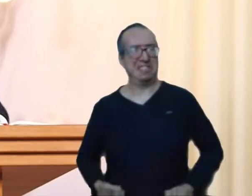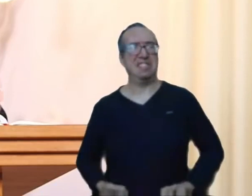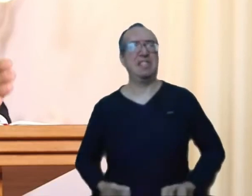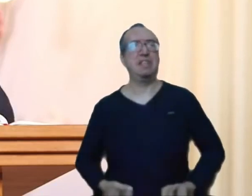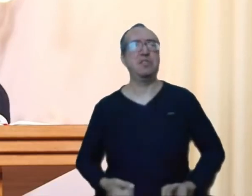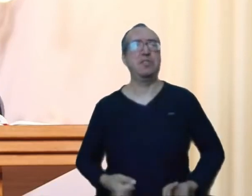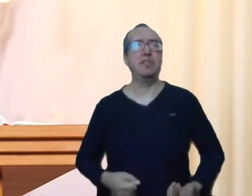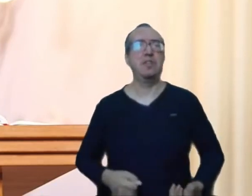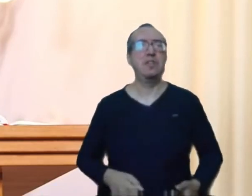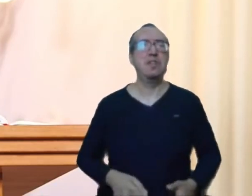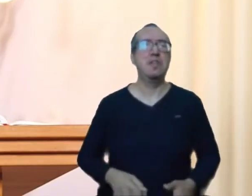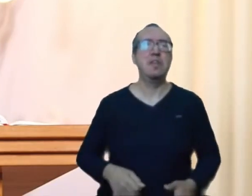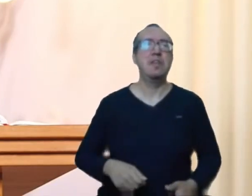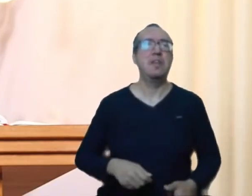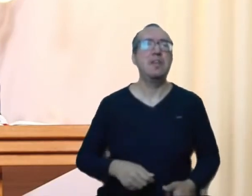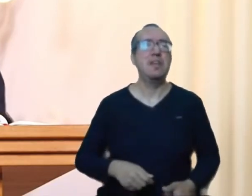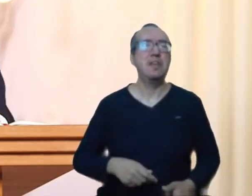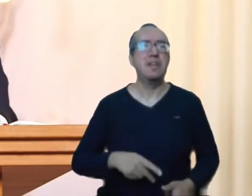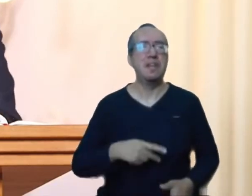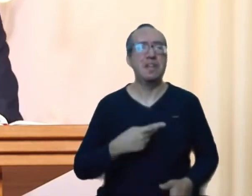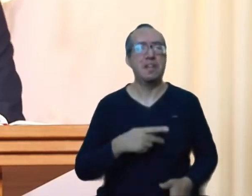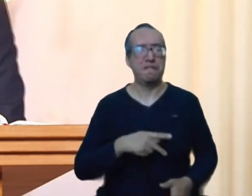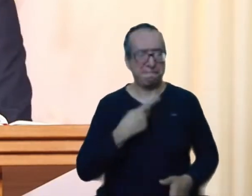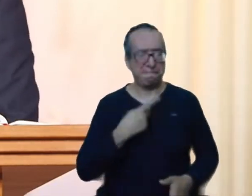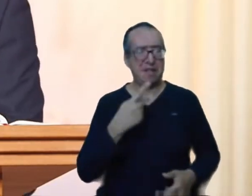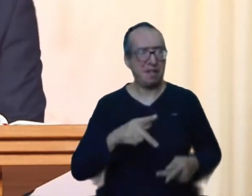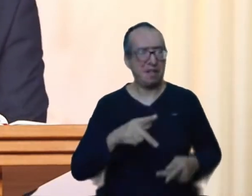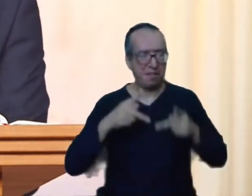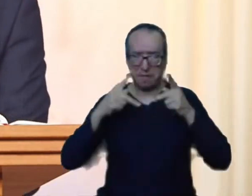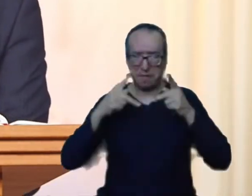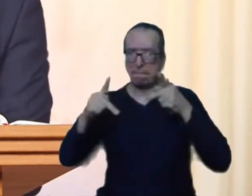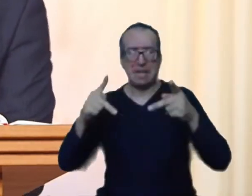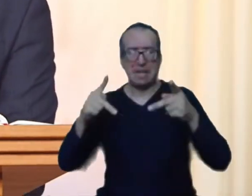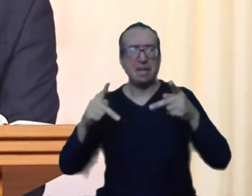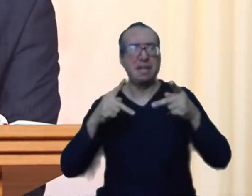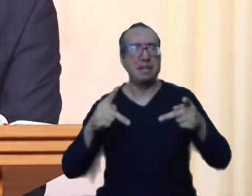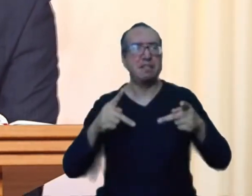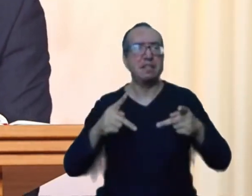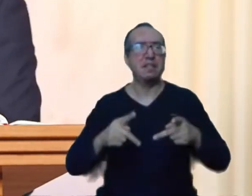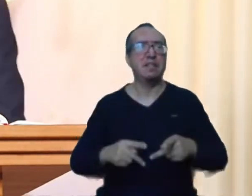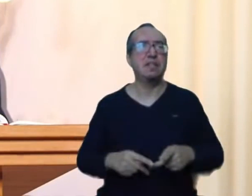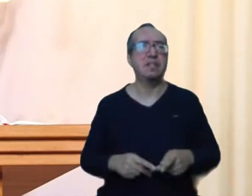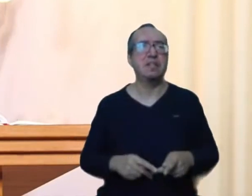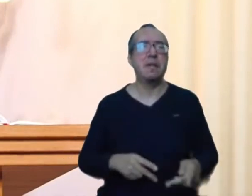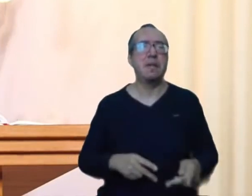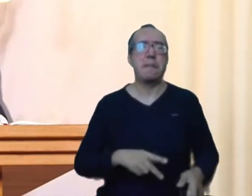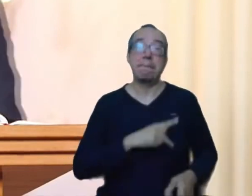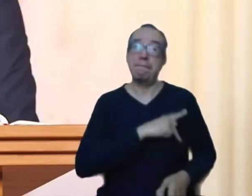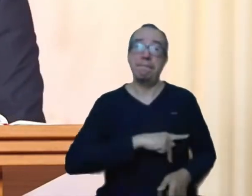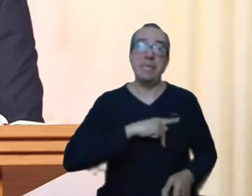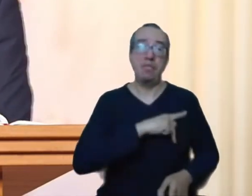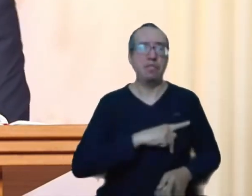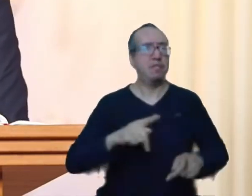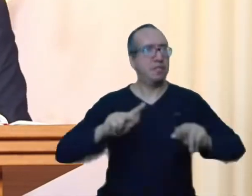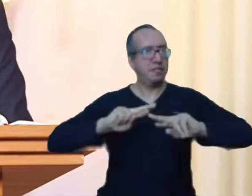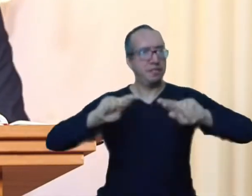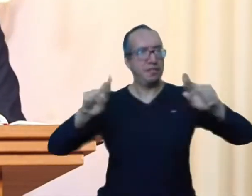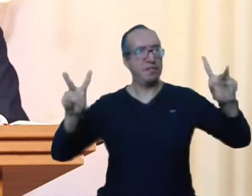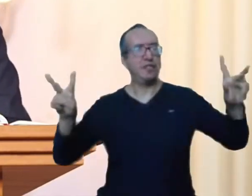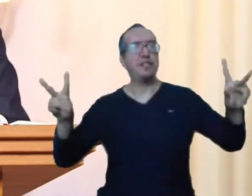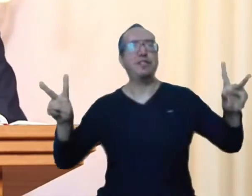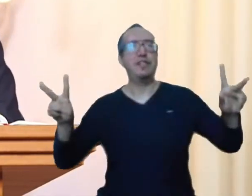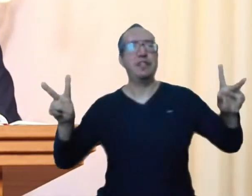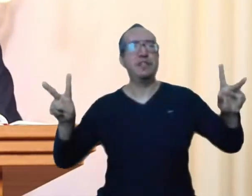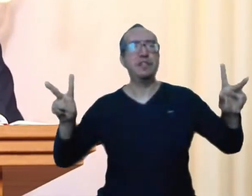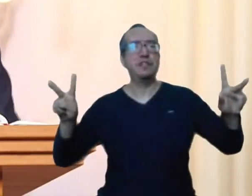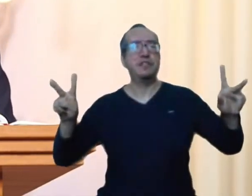sermão, encurtar a pregação, encurtar o culto, o apóstolo Paulo faz diferente. O apóstolo Paulo prega e